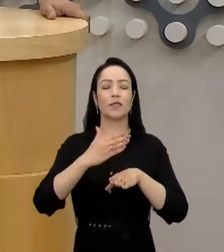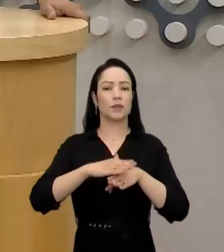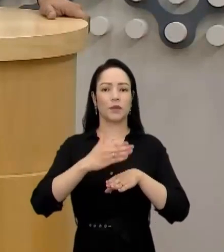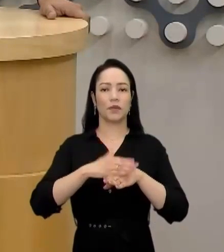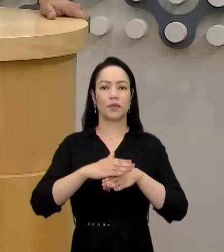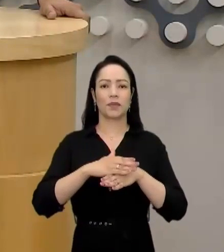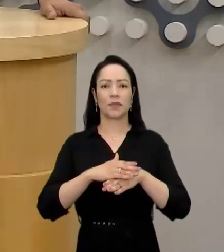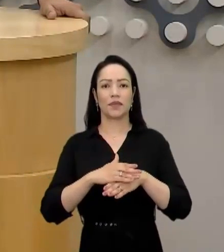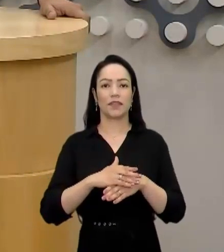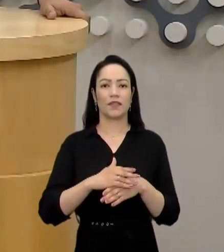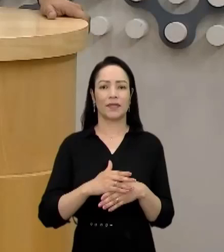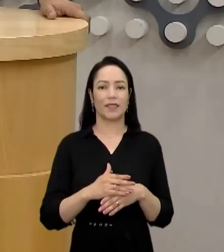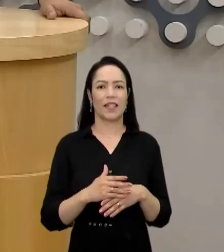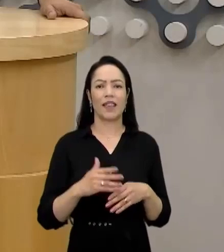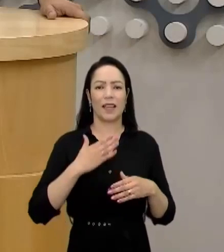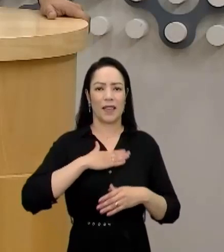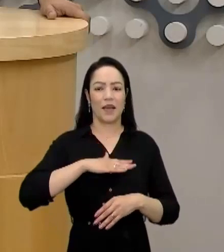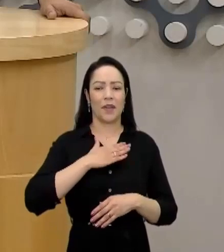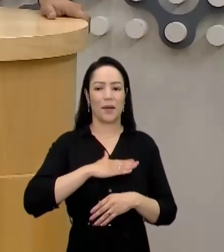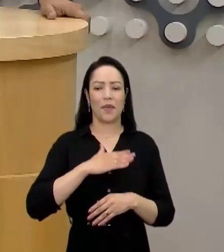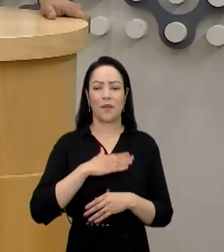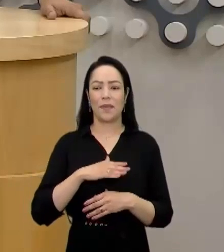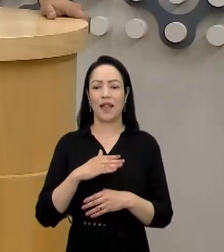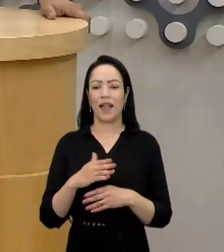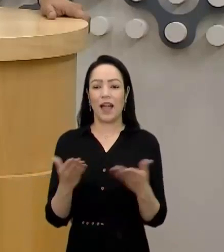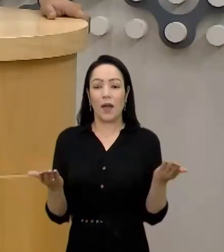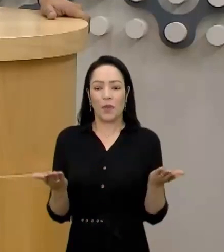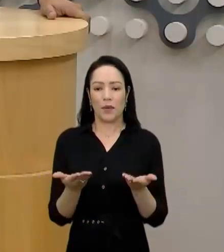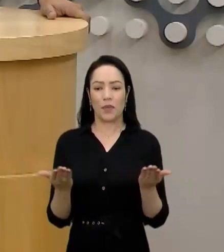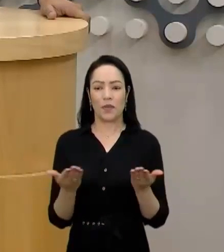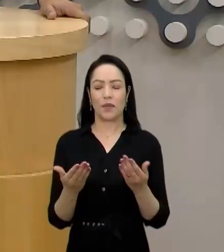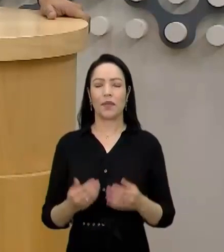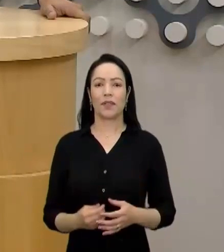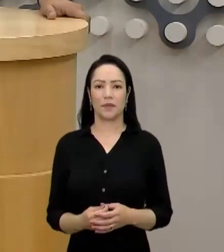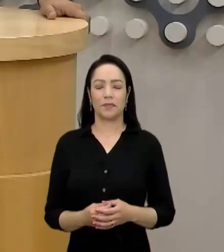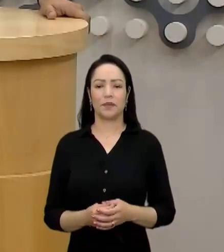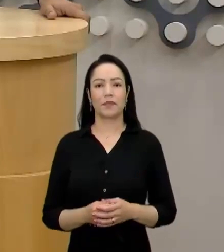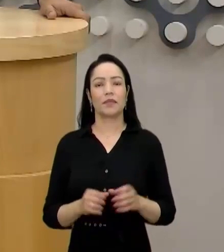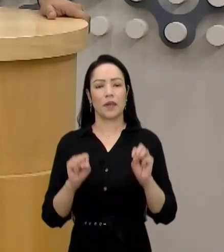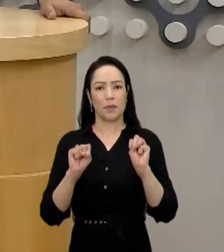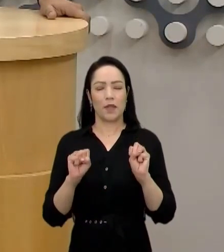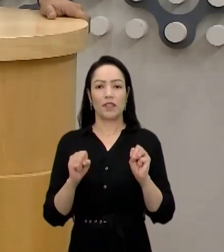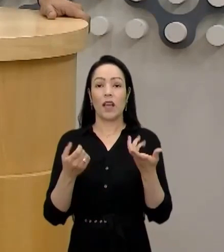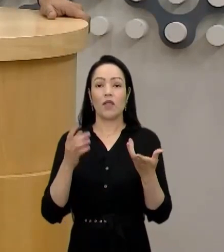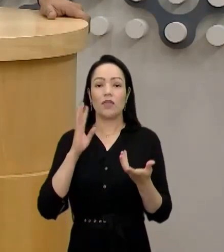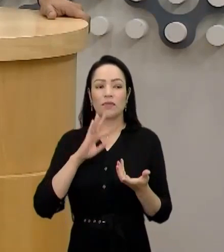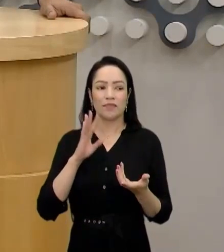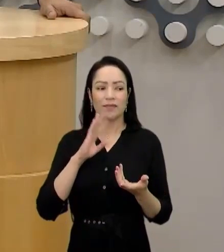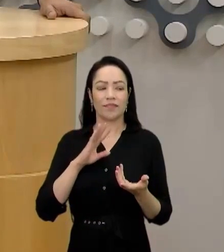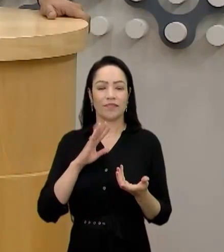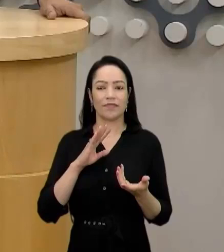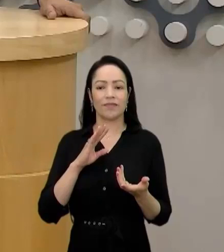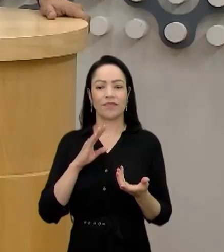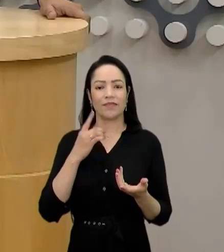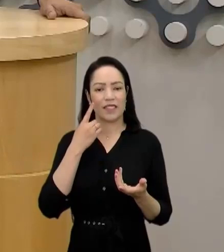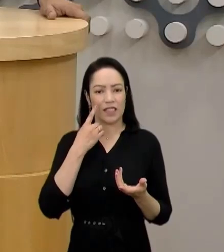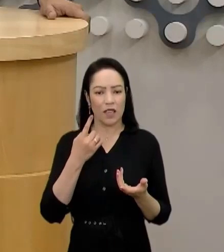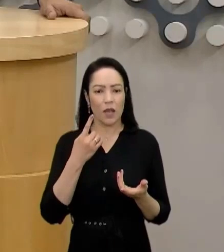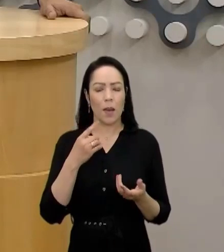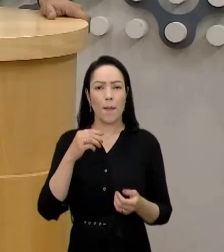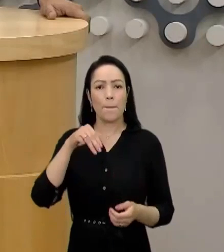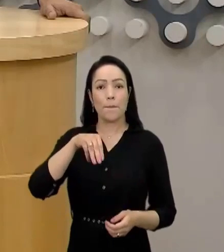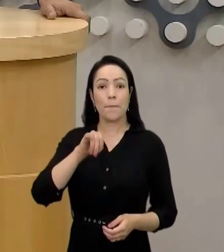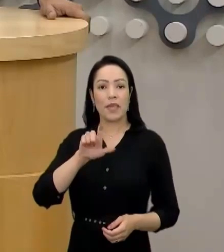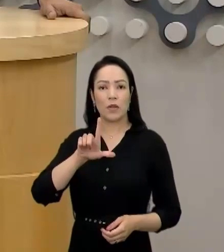fica tranquilo. Que a gente agora vai bater um papo bacana. Olha, tem aqui o professor